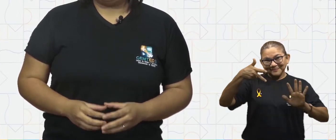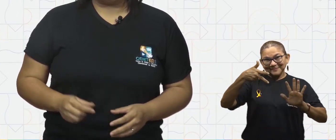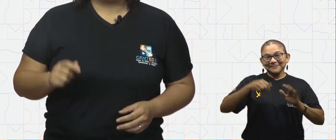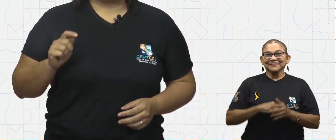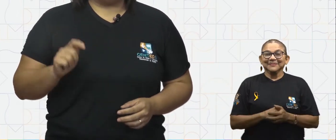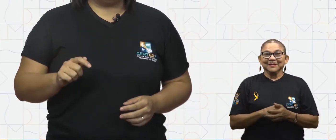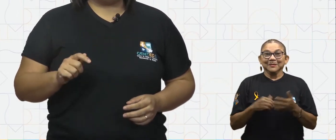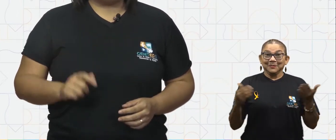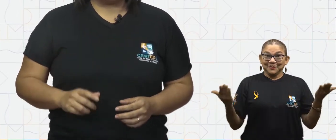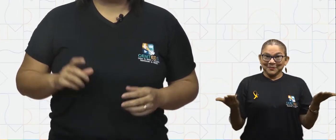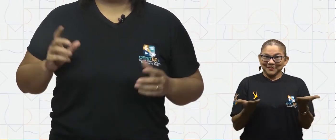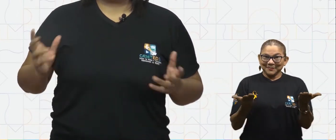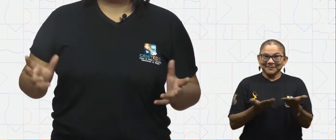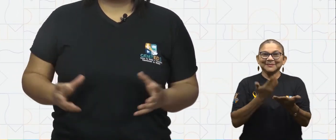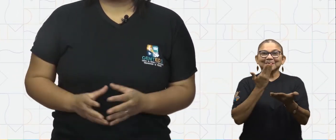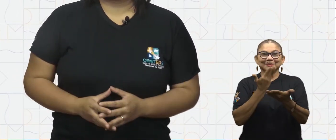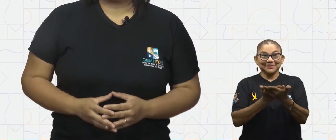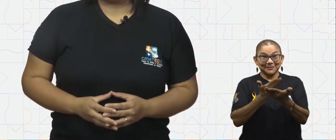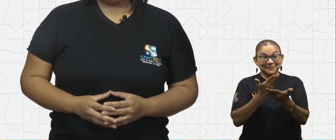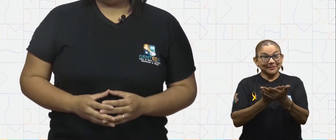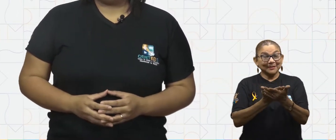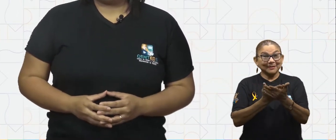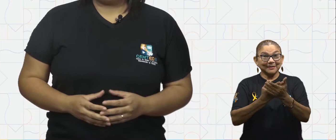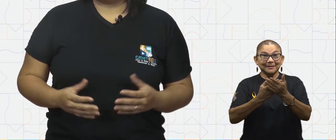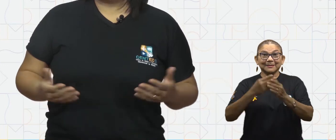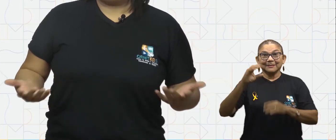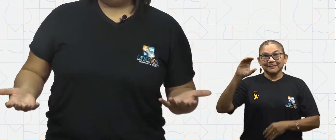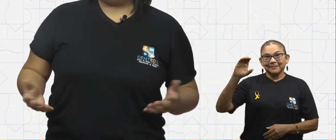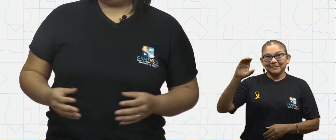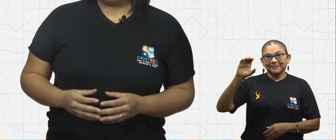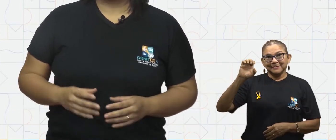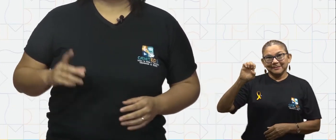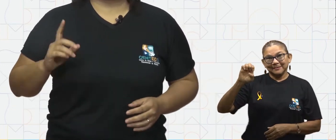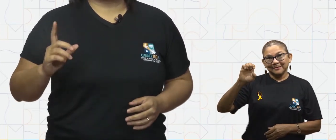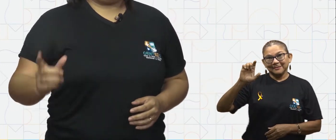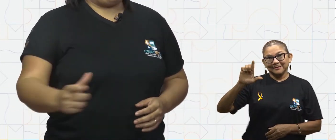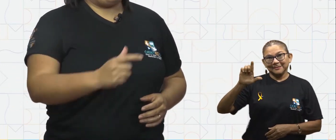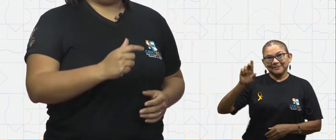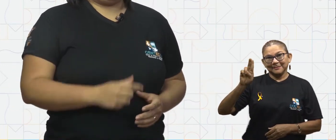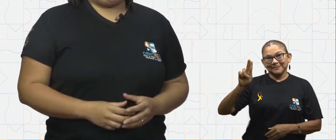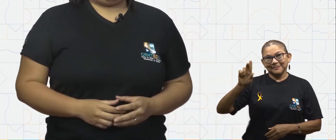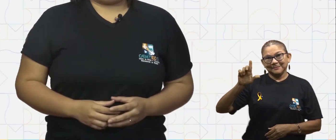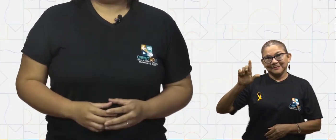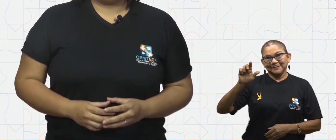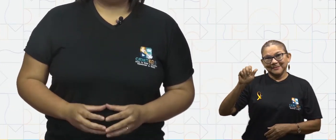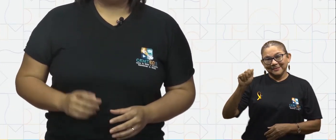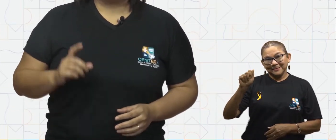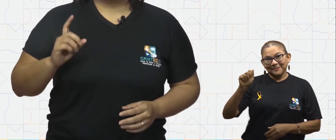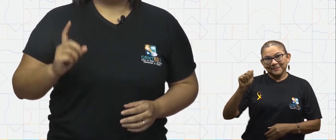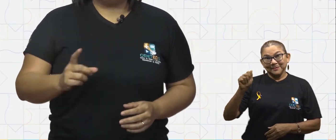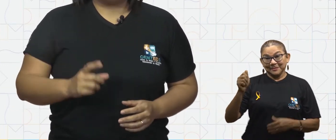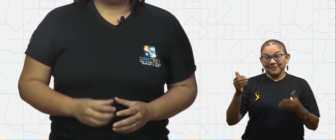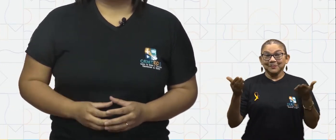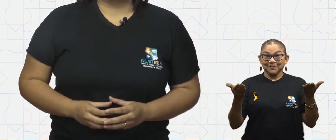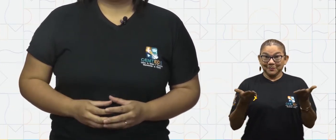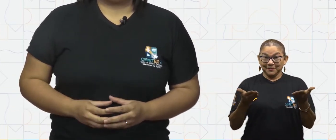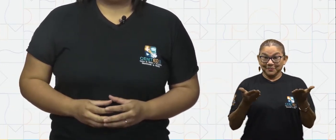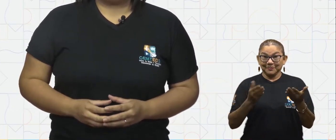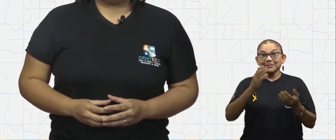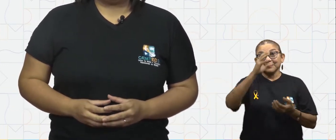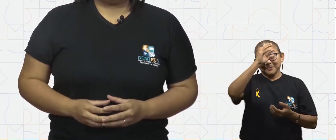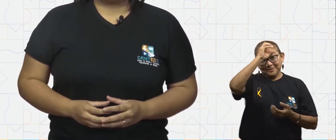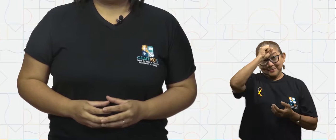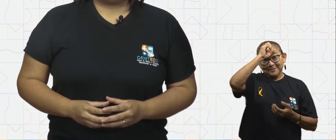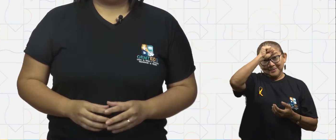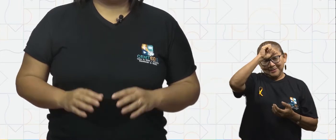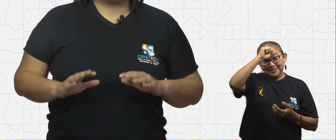CEMED. Hoje iremos estudar sobre as células, então vamos lá para a nossa hora de aprender? Hoje vamos